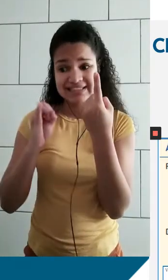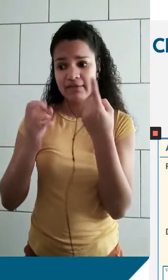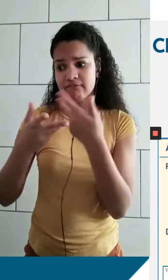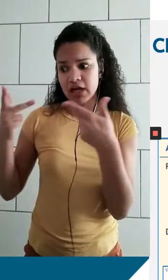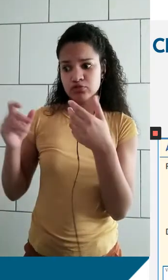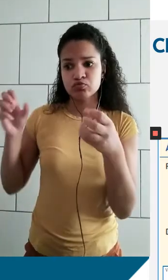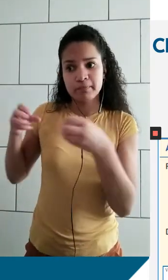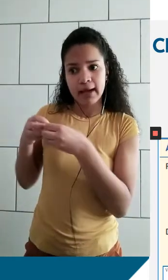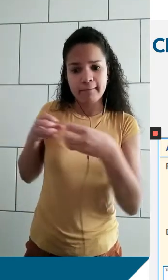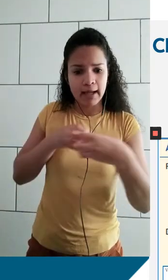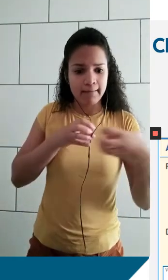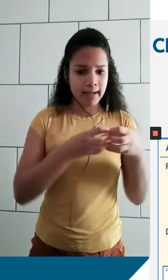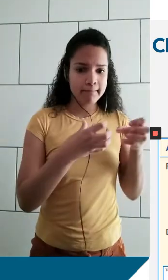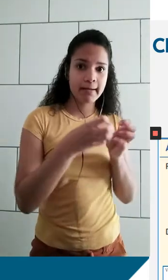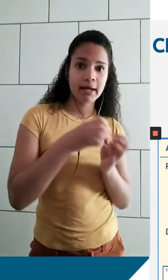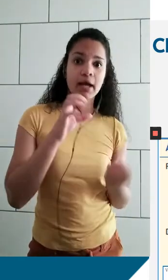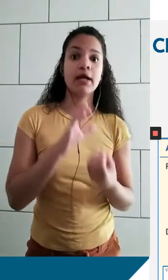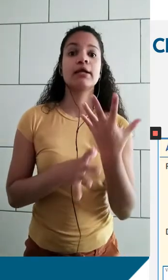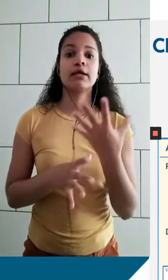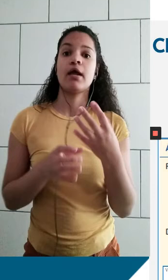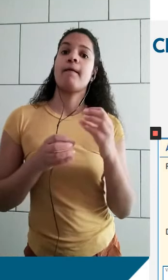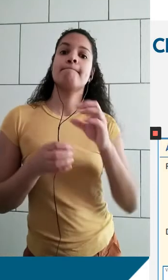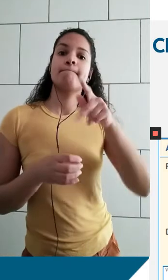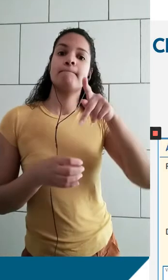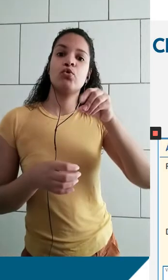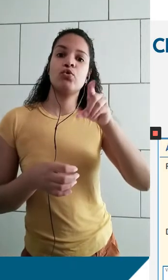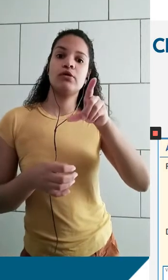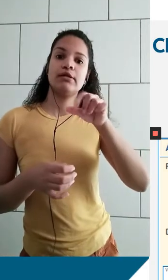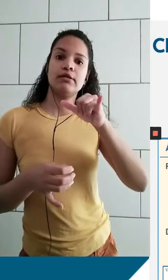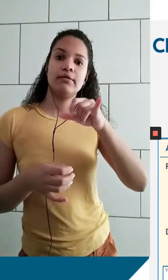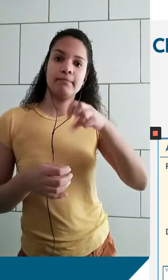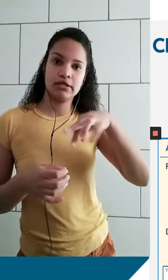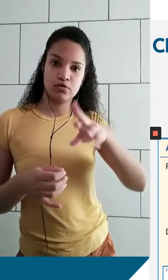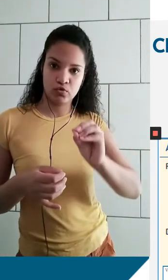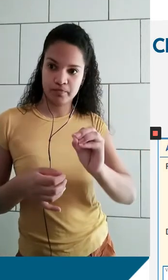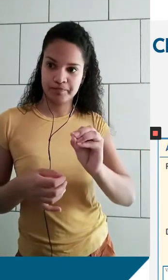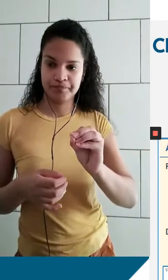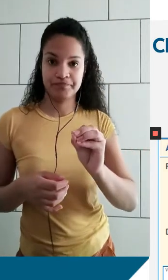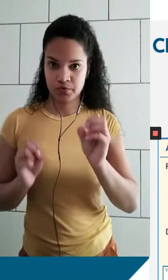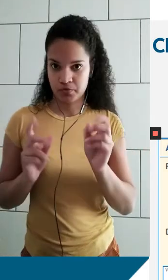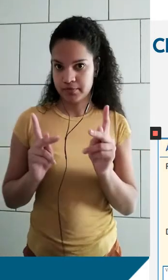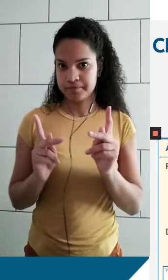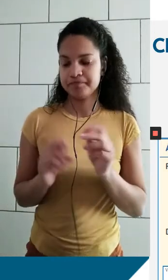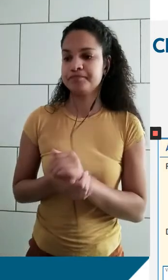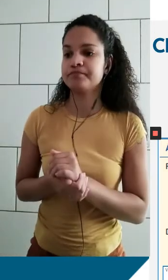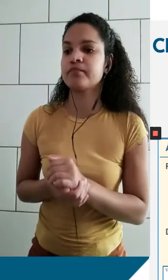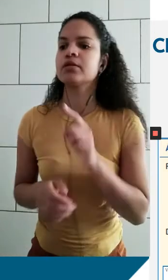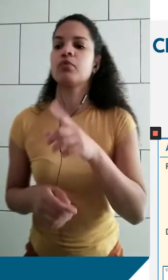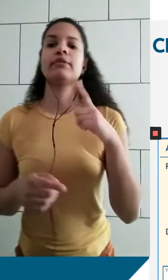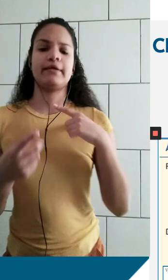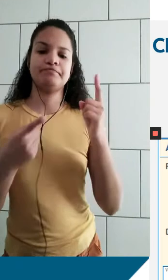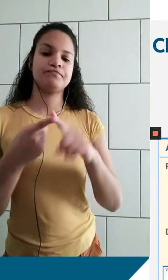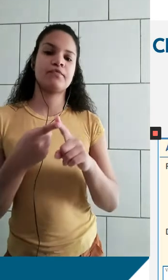se organizam e se unem, vão formar os polímeros, que são esses chamados ácidos nucleicos. E aqui nós